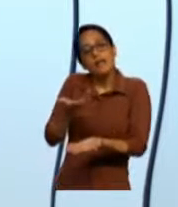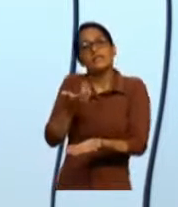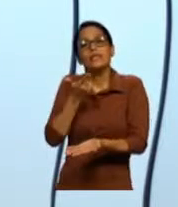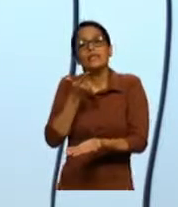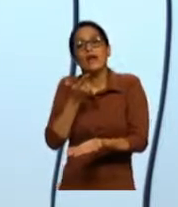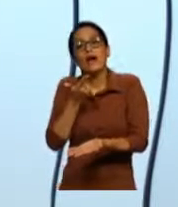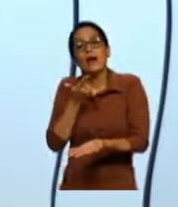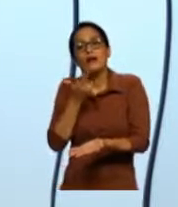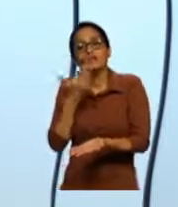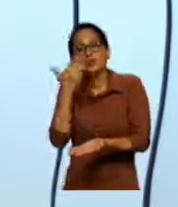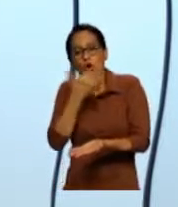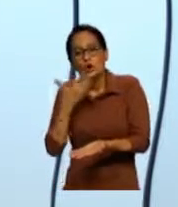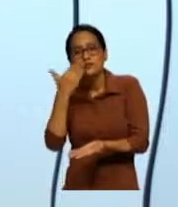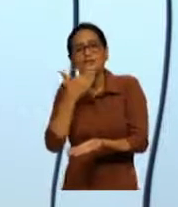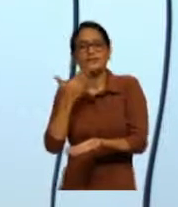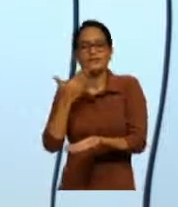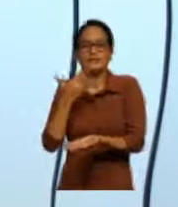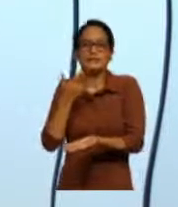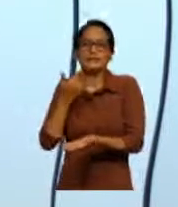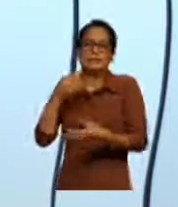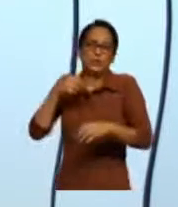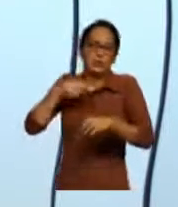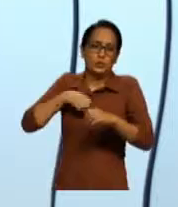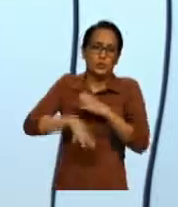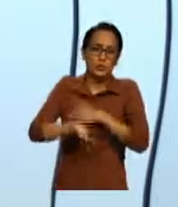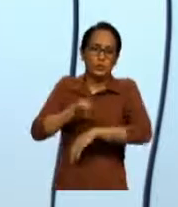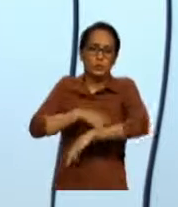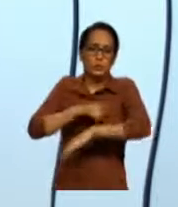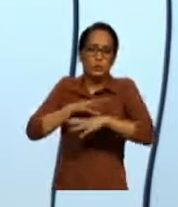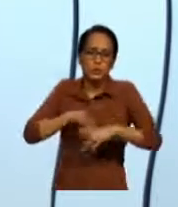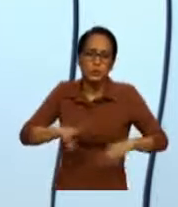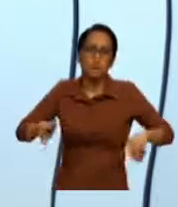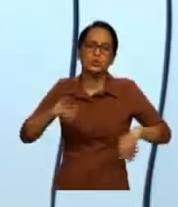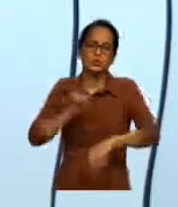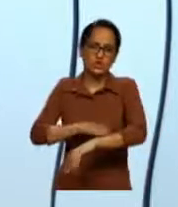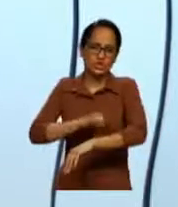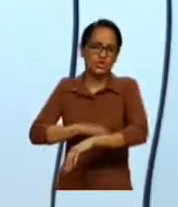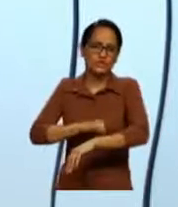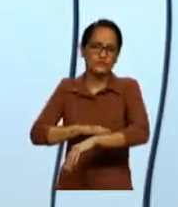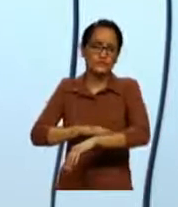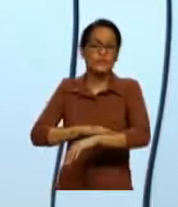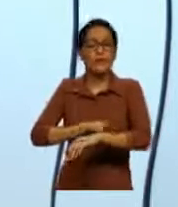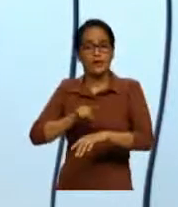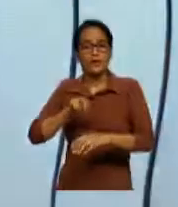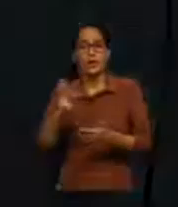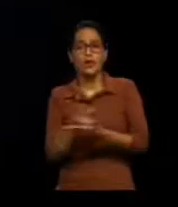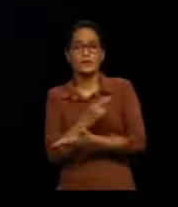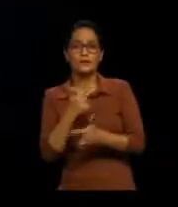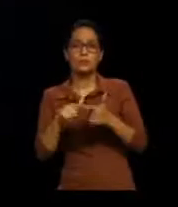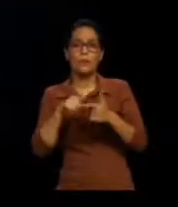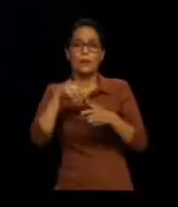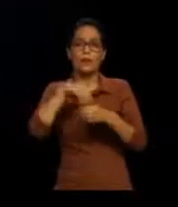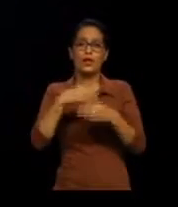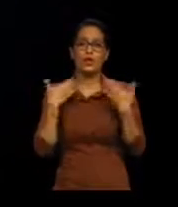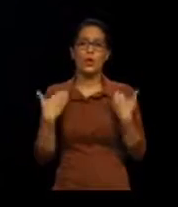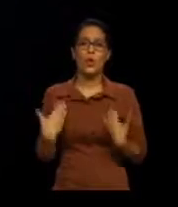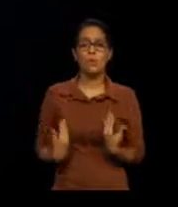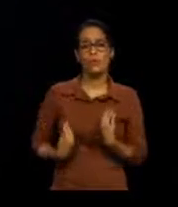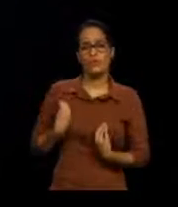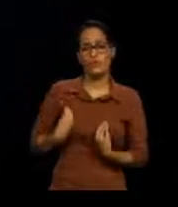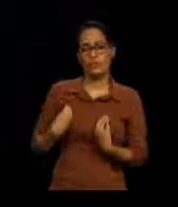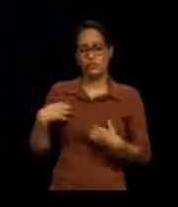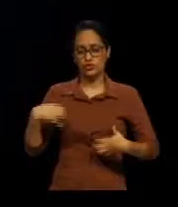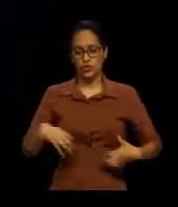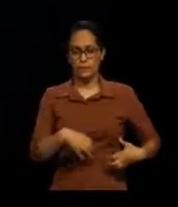urina. E isso vai trazer alguns distúrbios para o nosso corpo. Então, vamos entender isso então. Depois que a